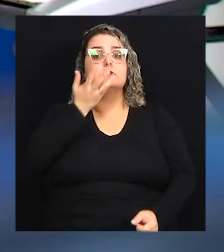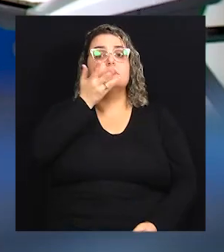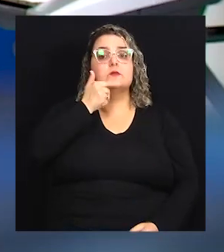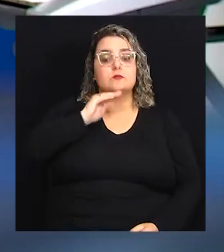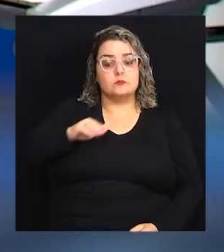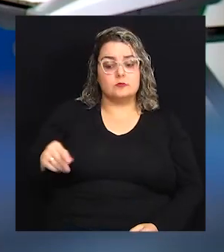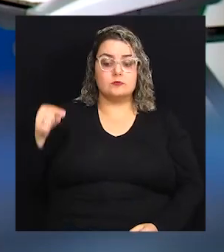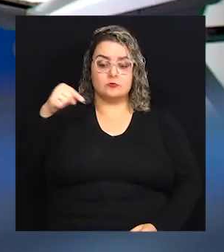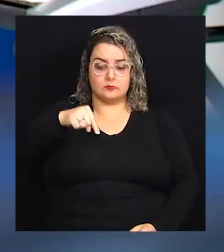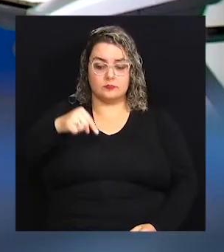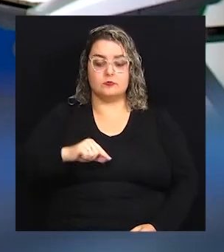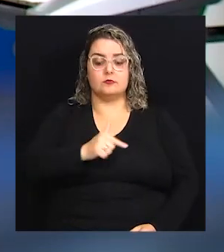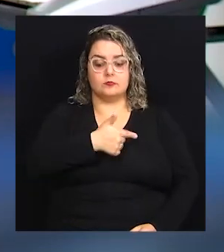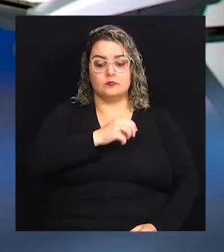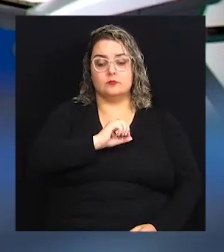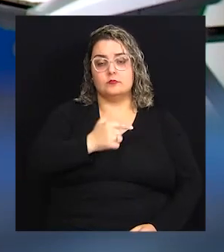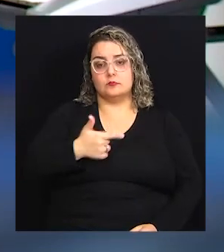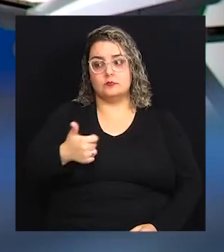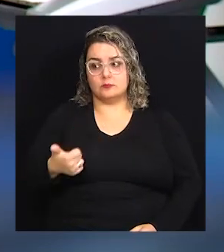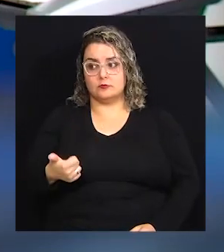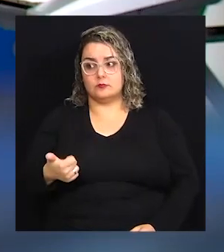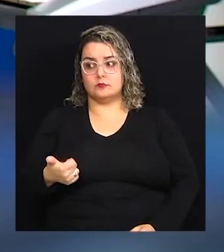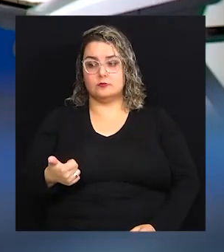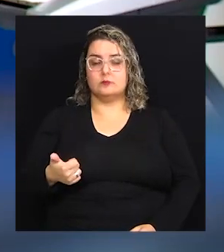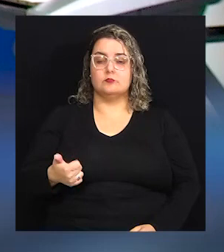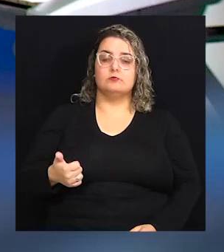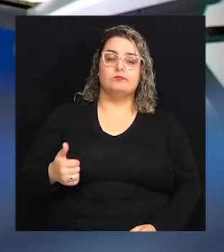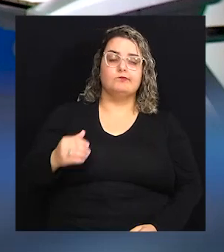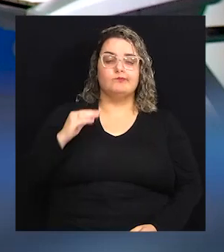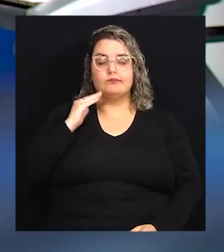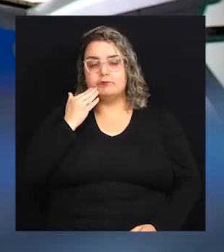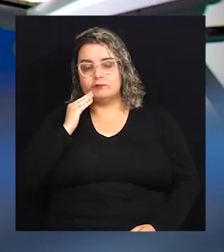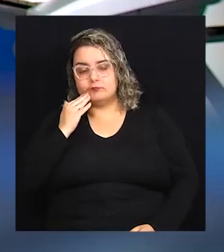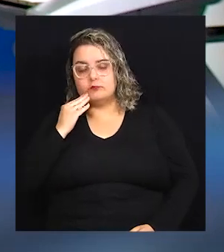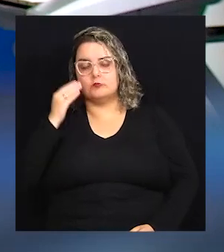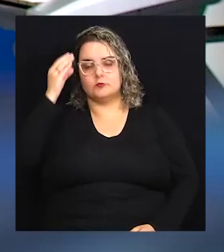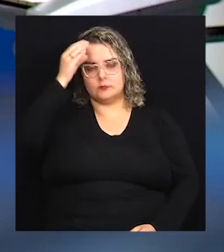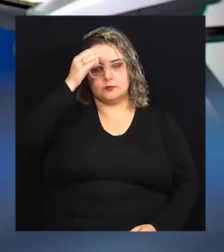crianças de volta aqui em 2021 com um déficit muito grande na